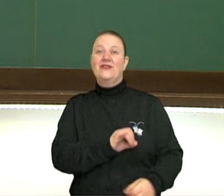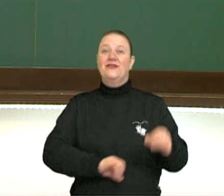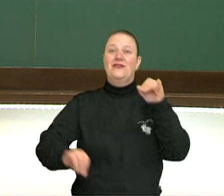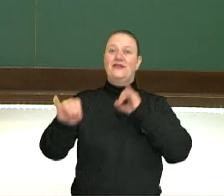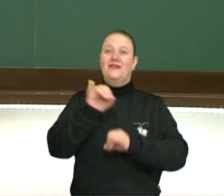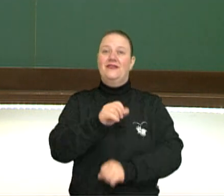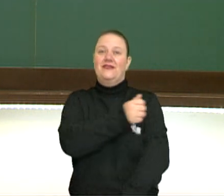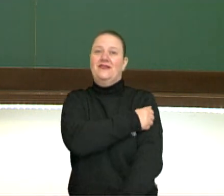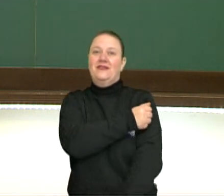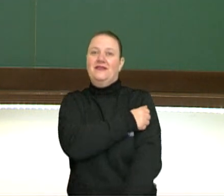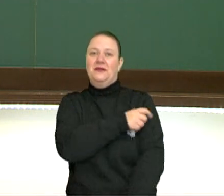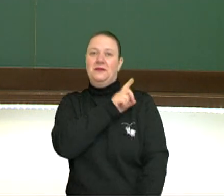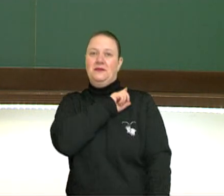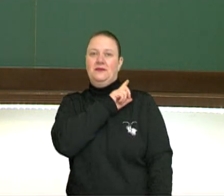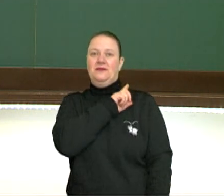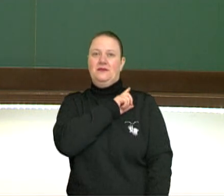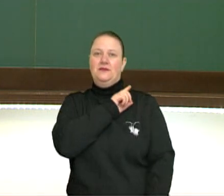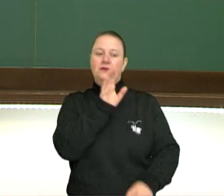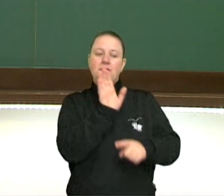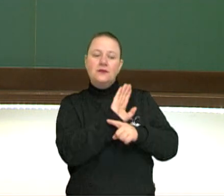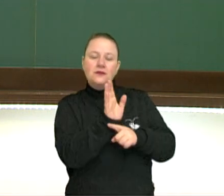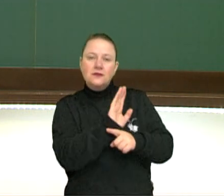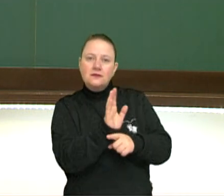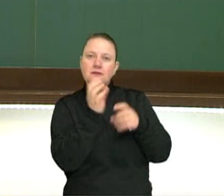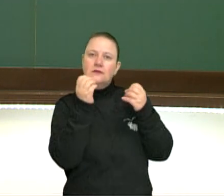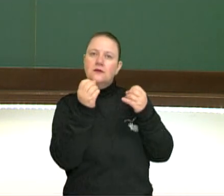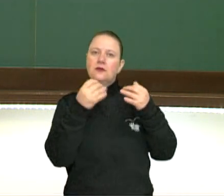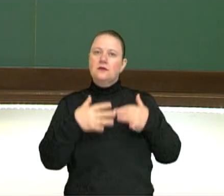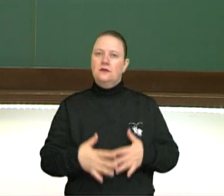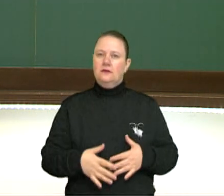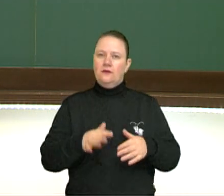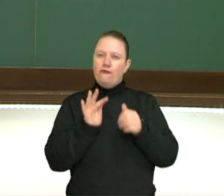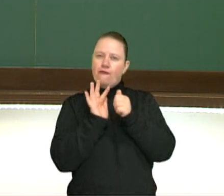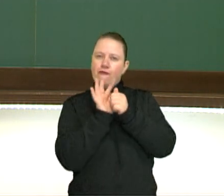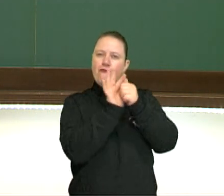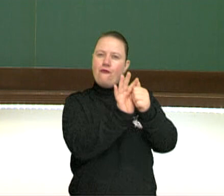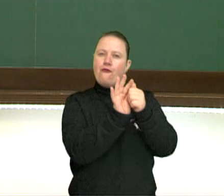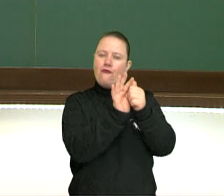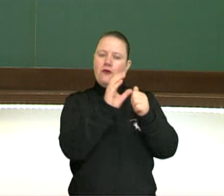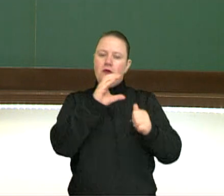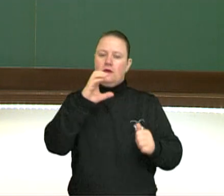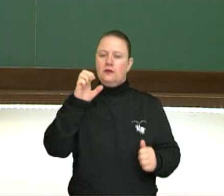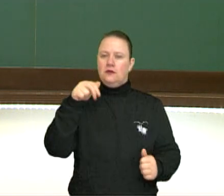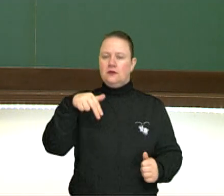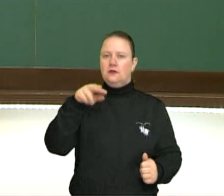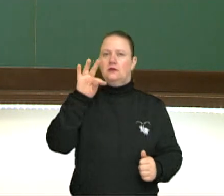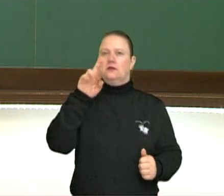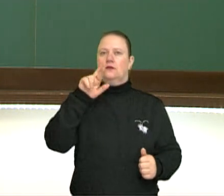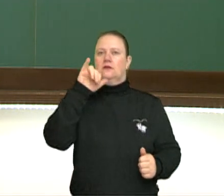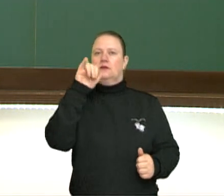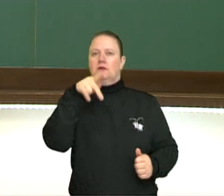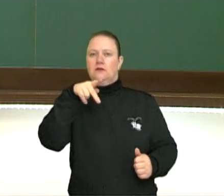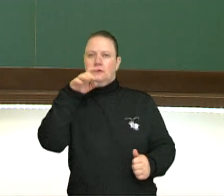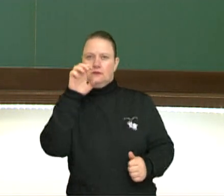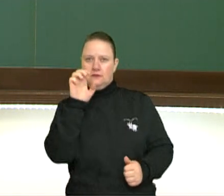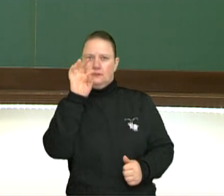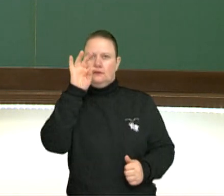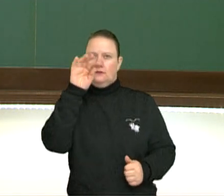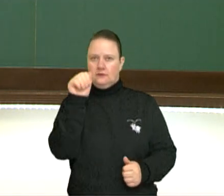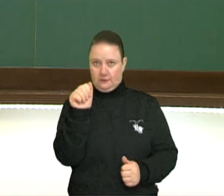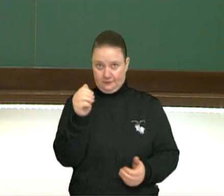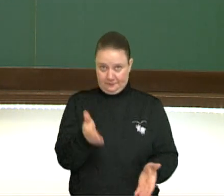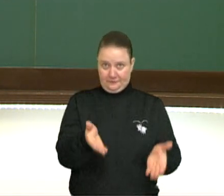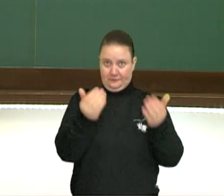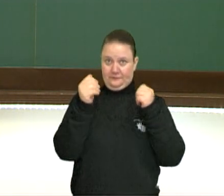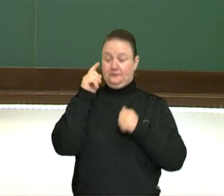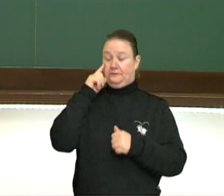Olá, estudantes da primeira série. Nesse vídeo vamos falar sobre força centrípeta. Vamos lá comigo. Bem, para a gente poder entender